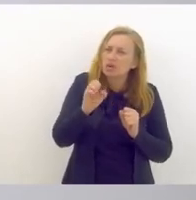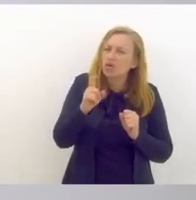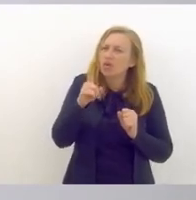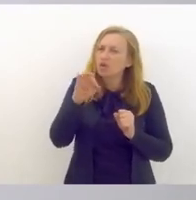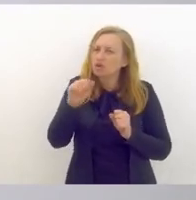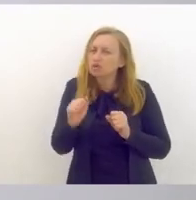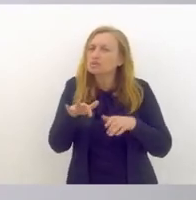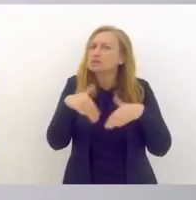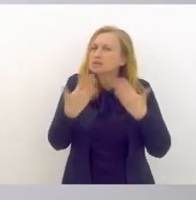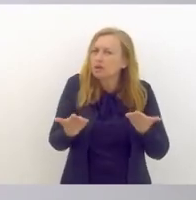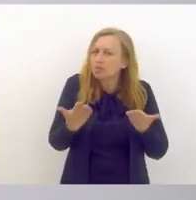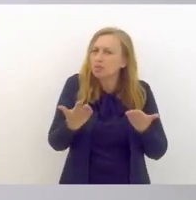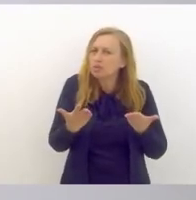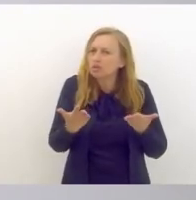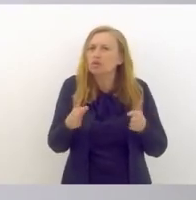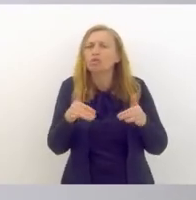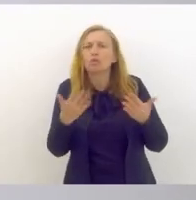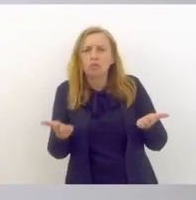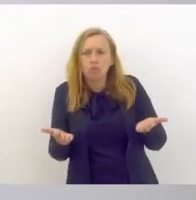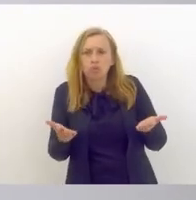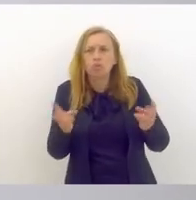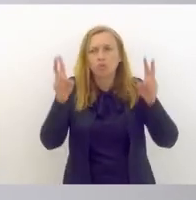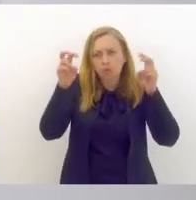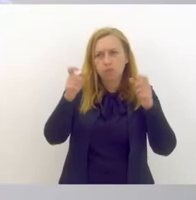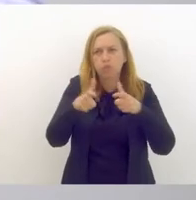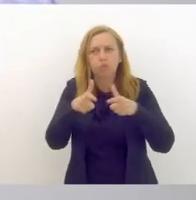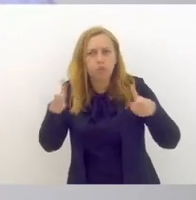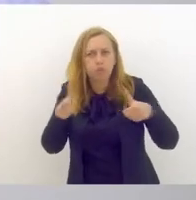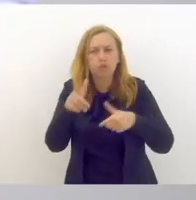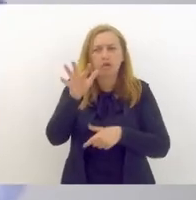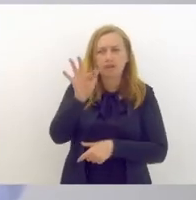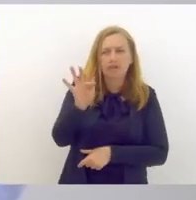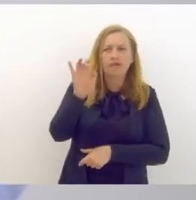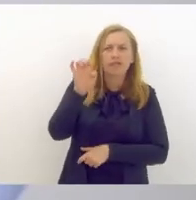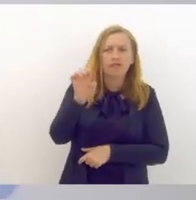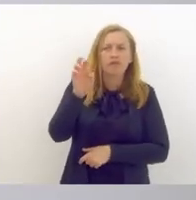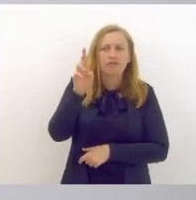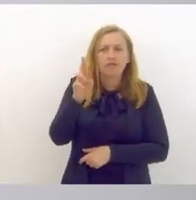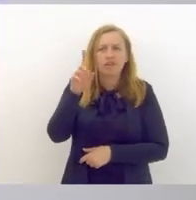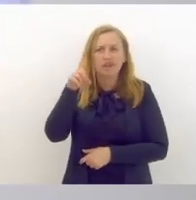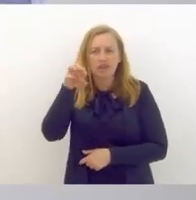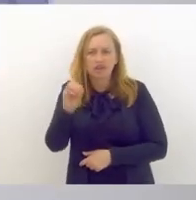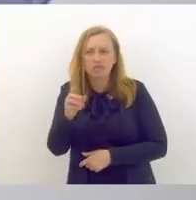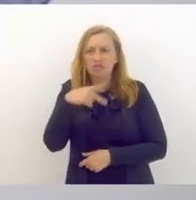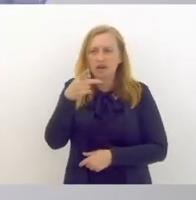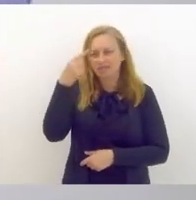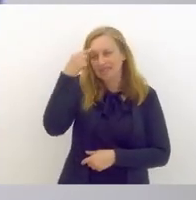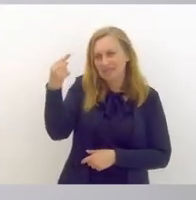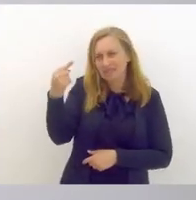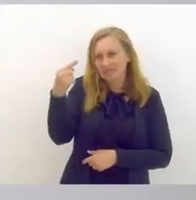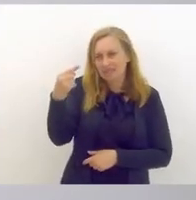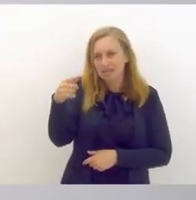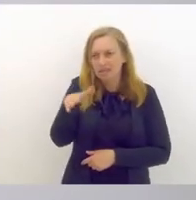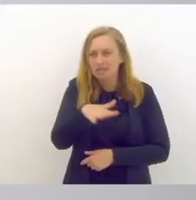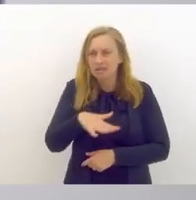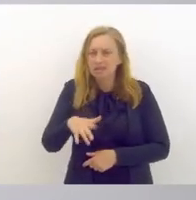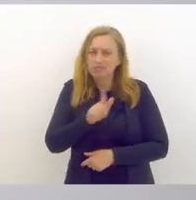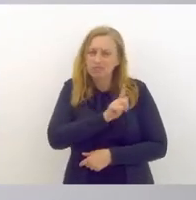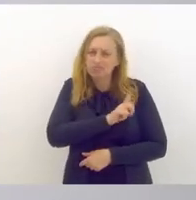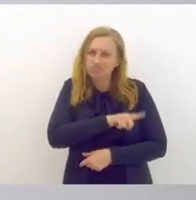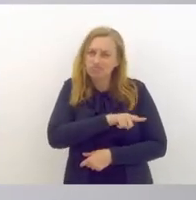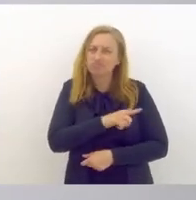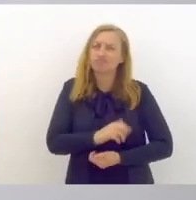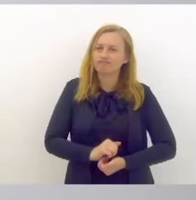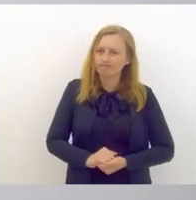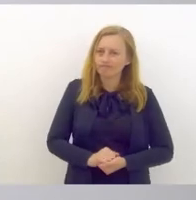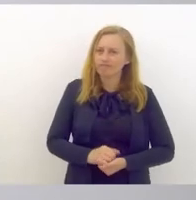Então, enfim. E qual é a grande questão que o Fernando, quando trouxe essa ideia? É que dá unidade de gestão. Fica